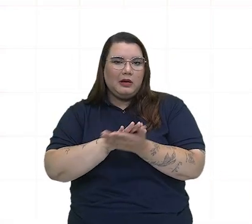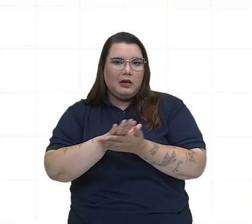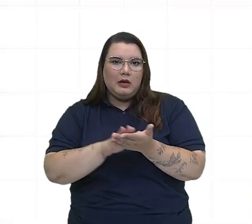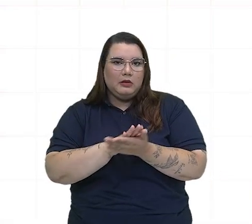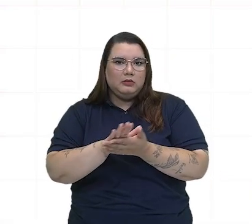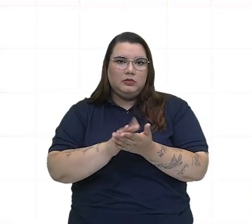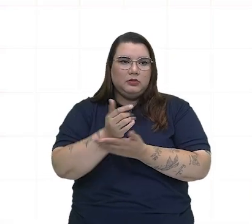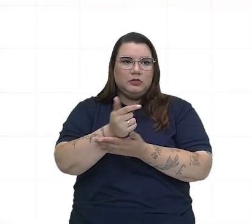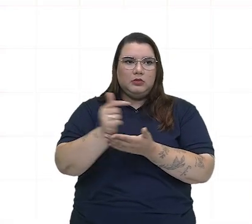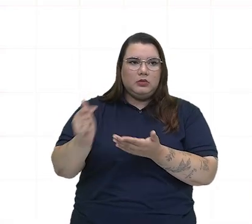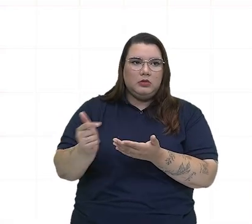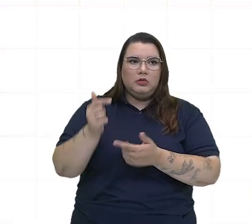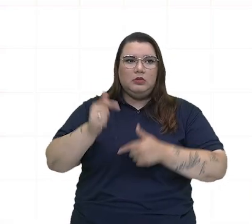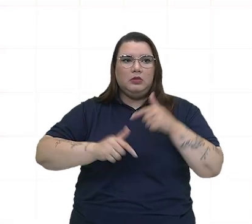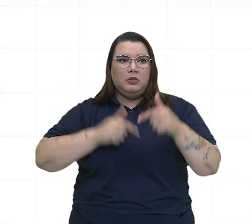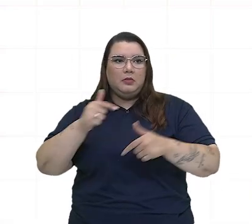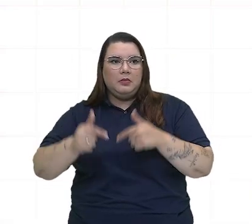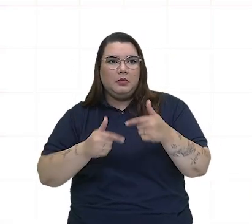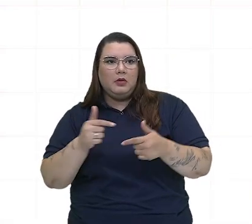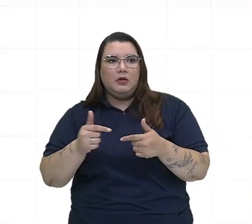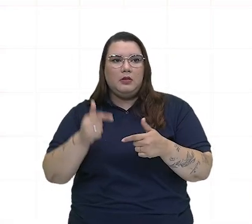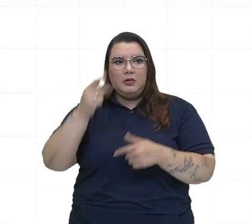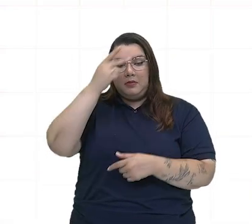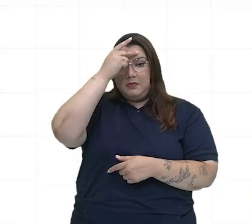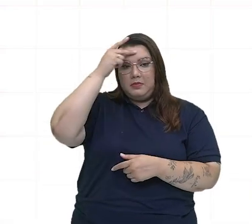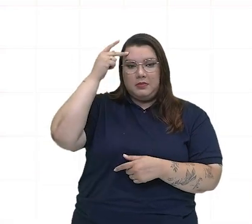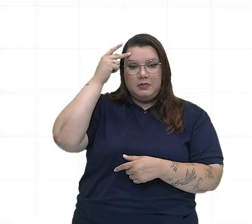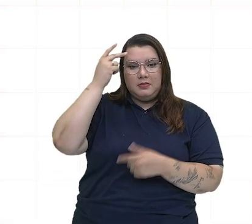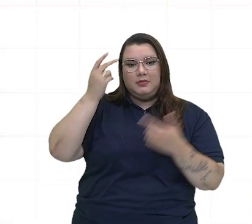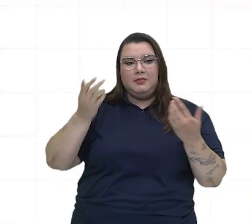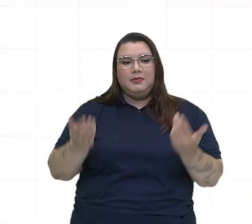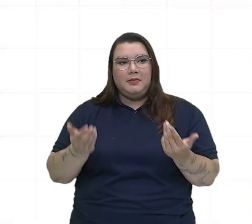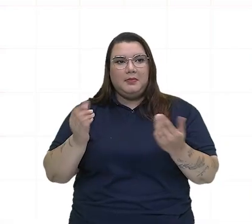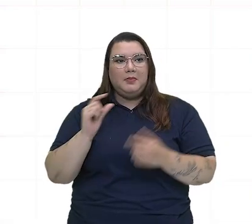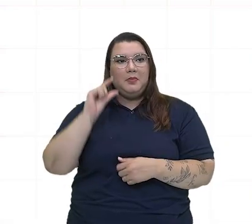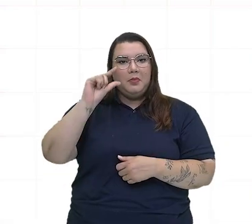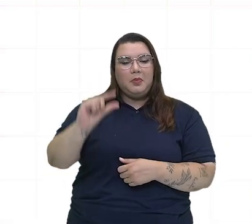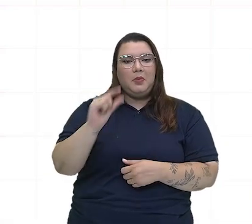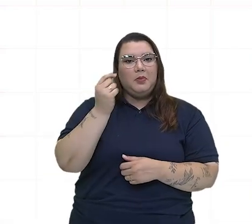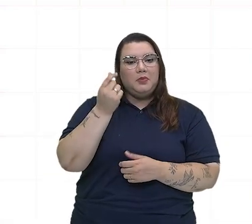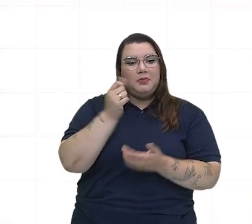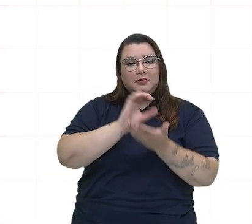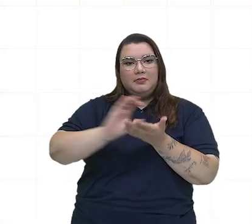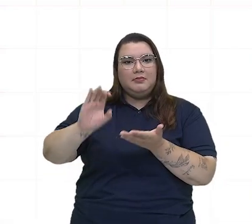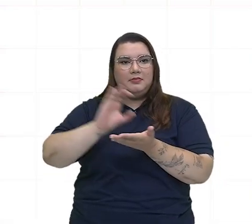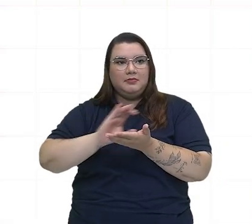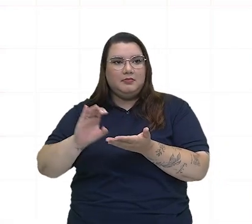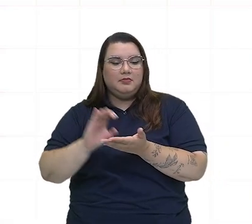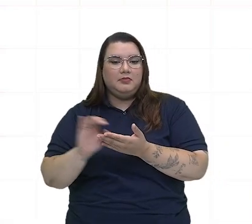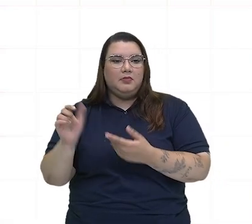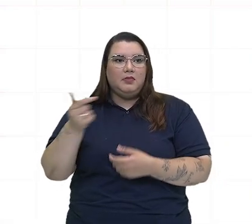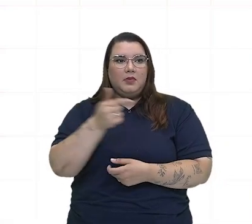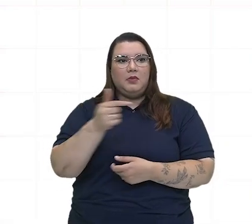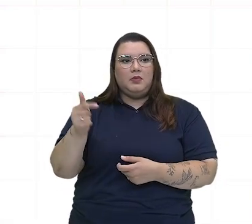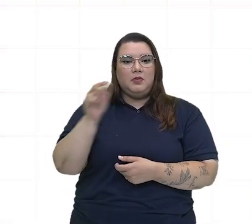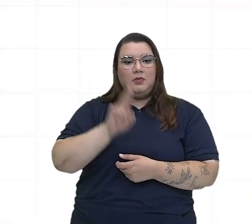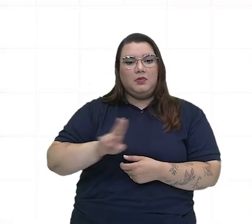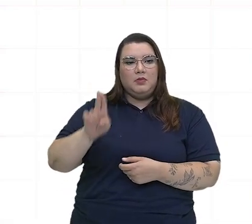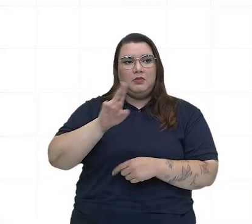num trabalho, numa mão de obra qualificada, há pouco investimento, não se